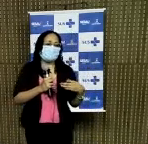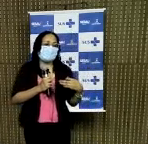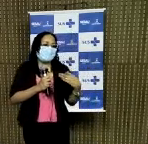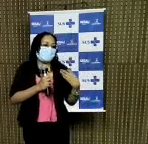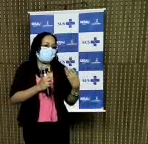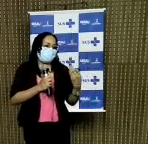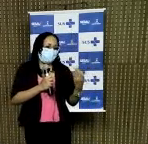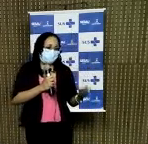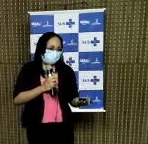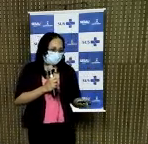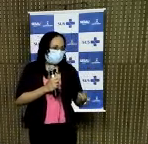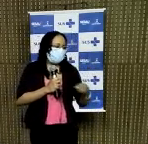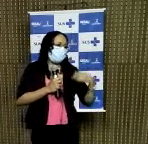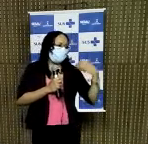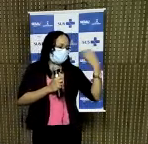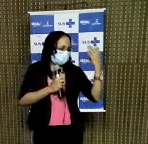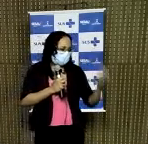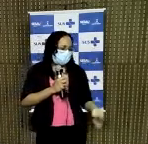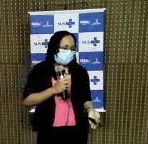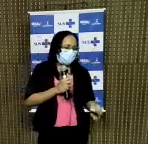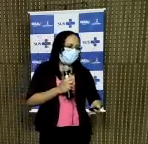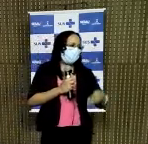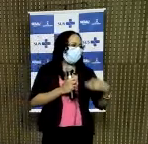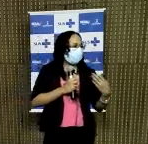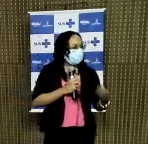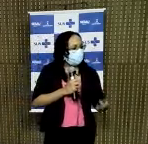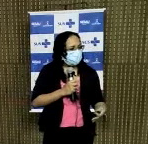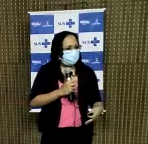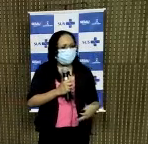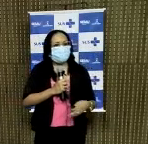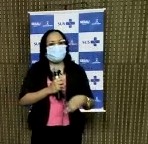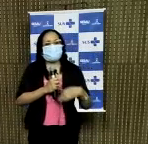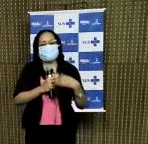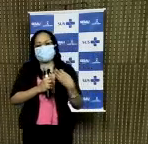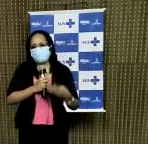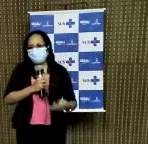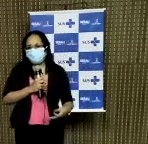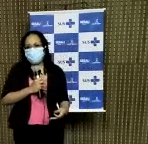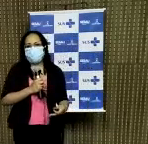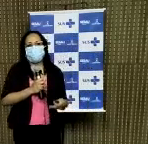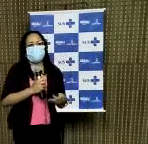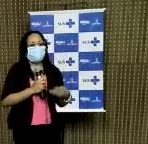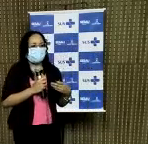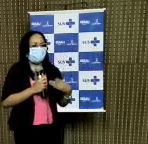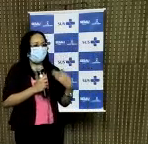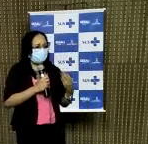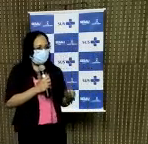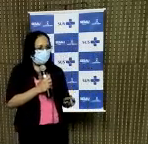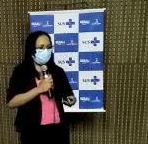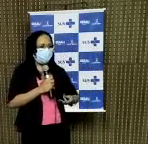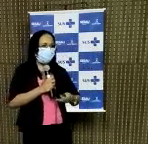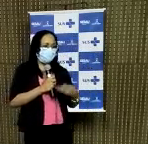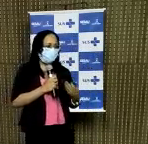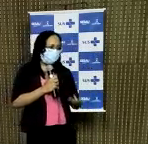né? Nós também fazemos o cálculo, né, do risco cardiovascular, da taxa de filtração glomerular, dentro da